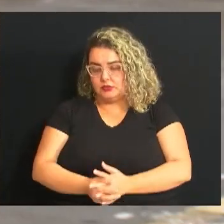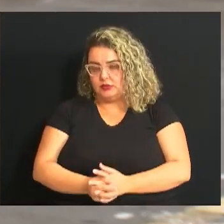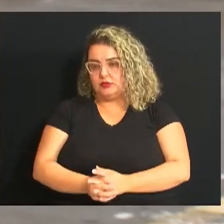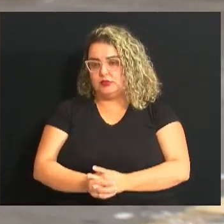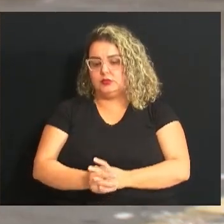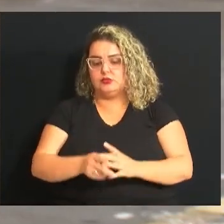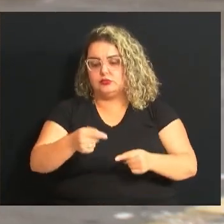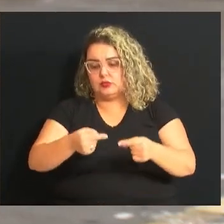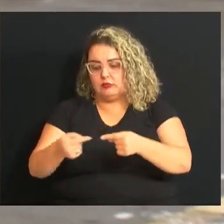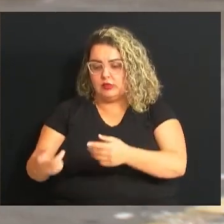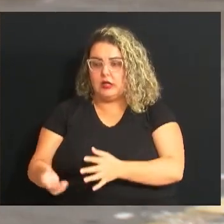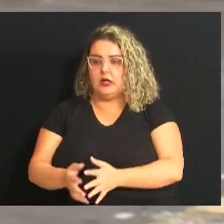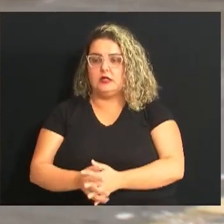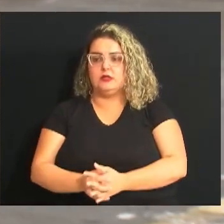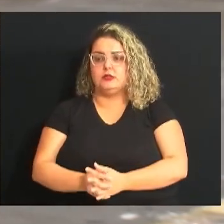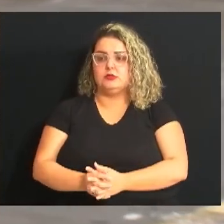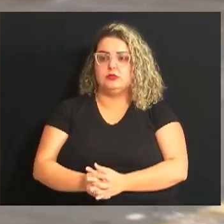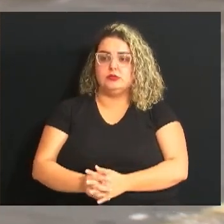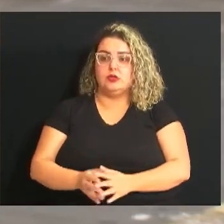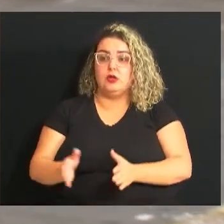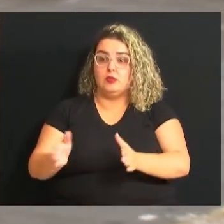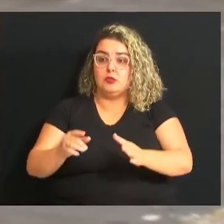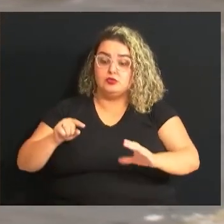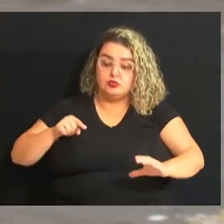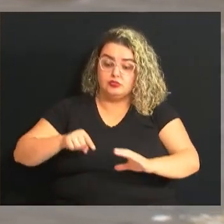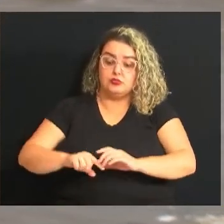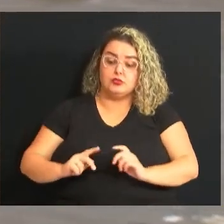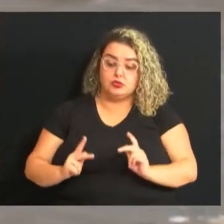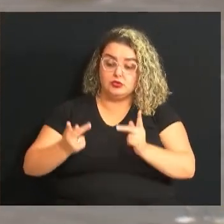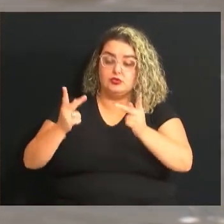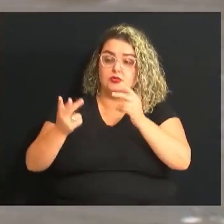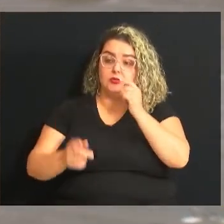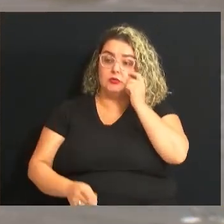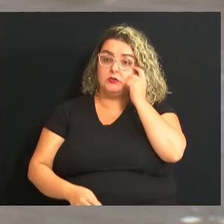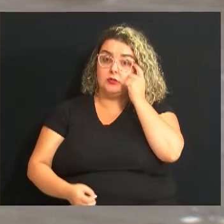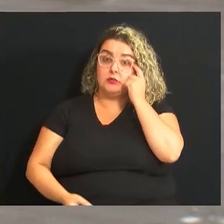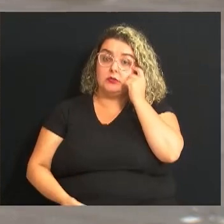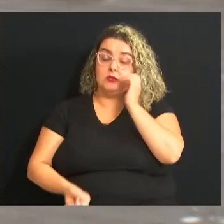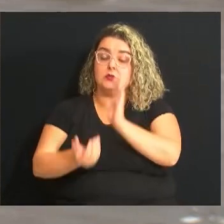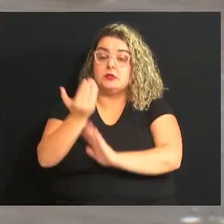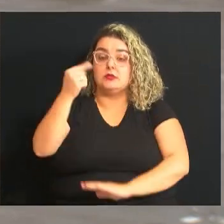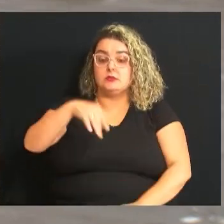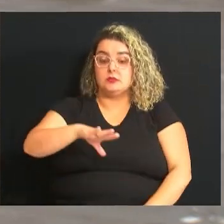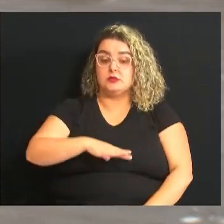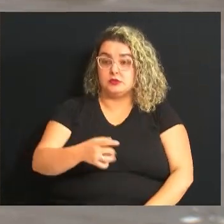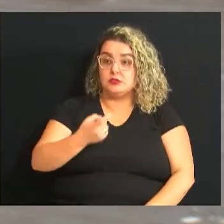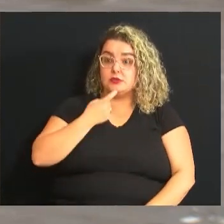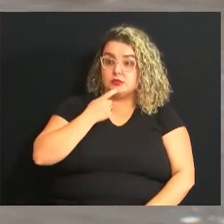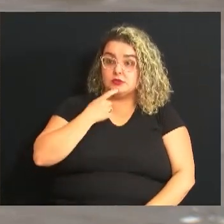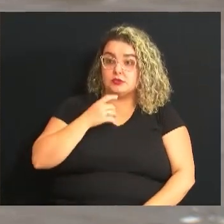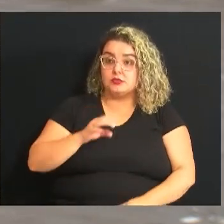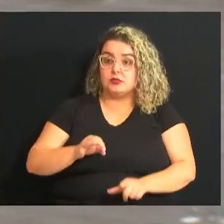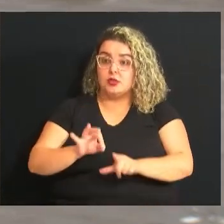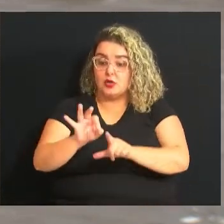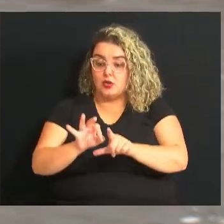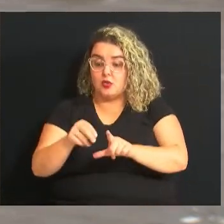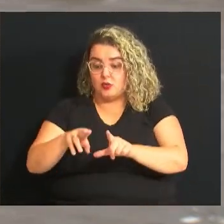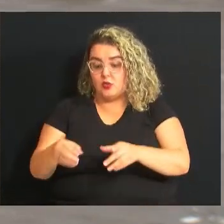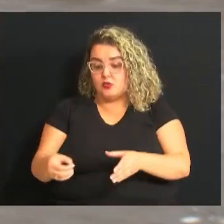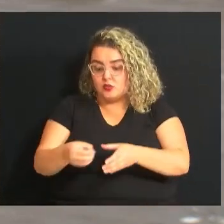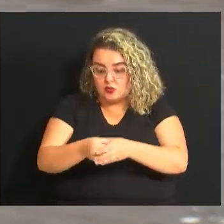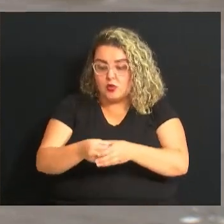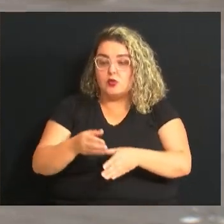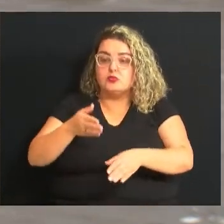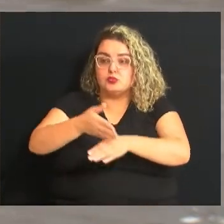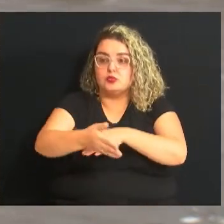debate. Então, é um período de avanço, de conquistas. Nós instituímos, inclusive aqui em Campinas, um sistema de cotas, né, para acesso